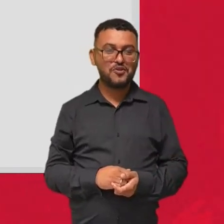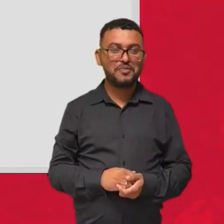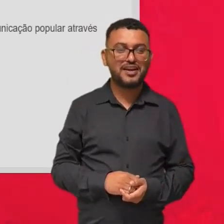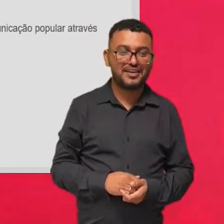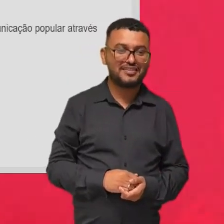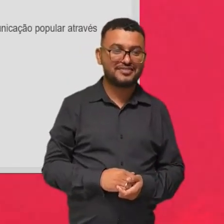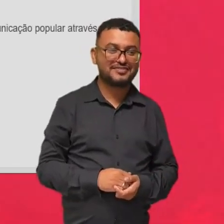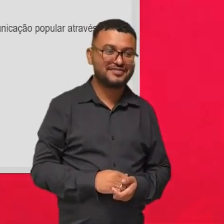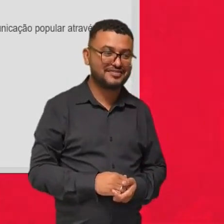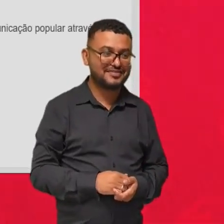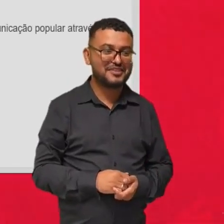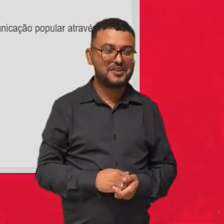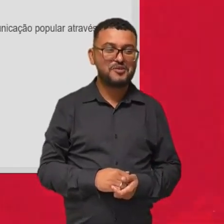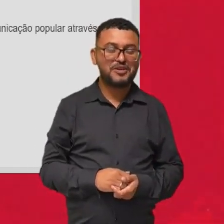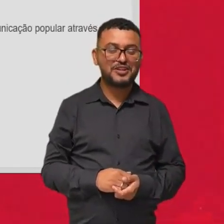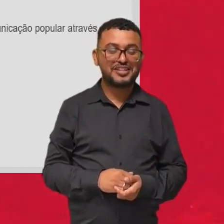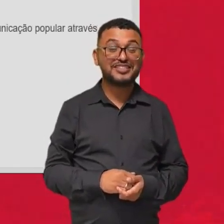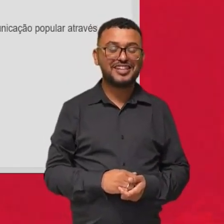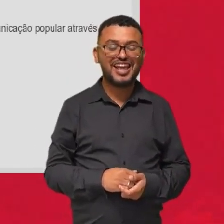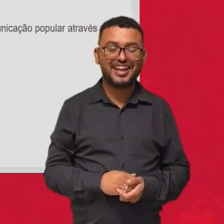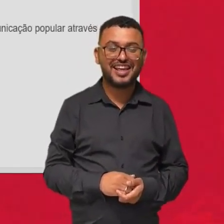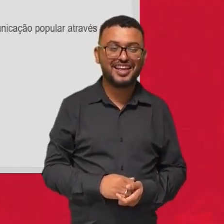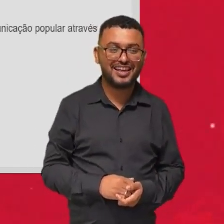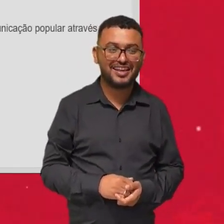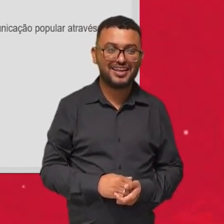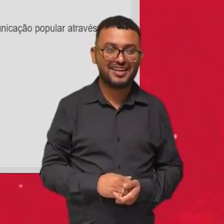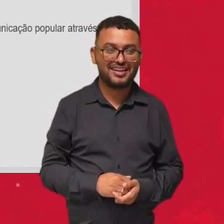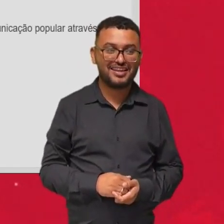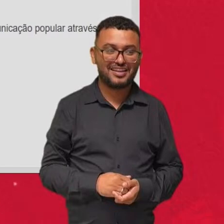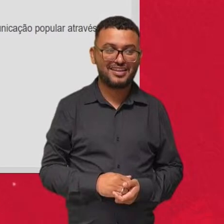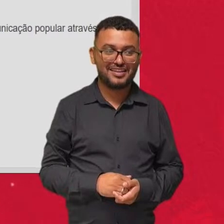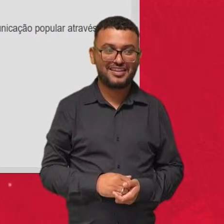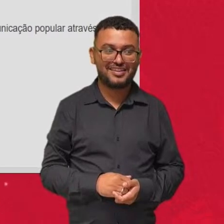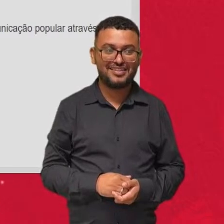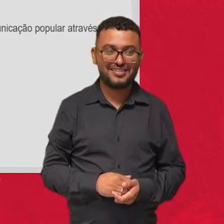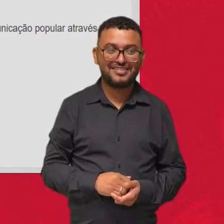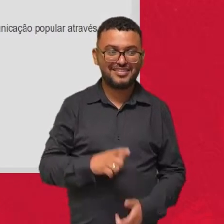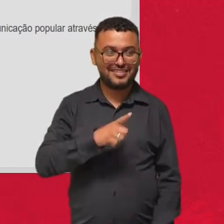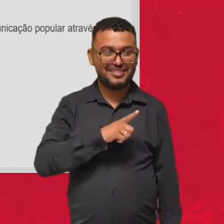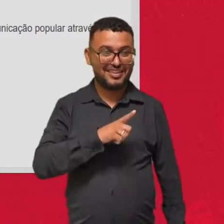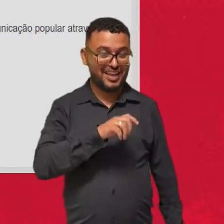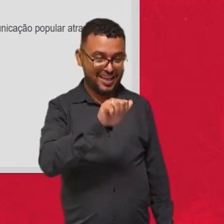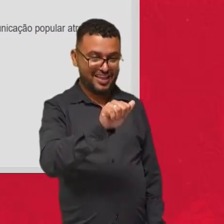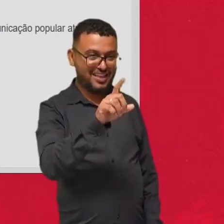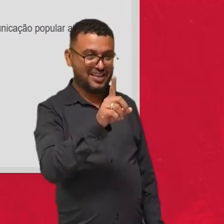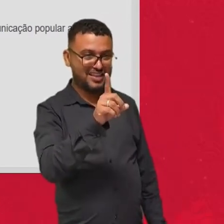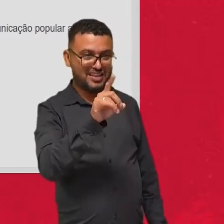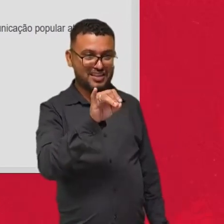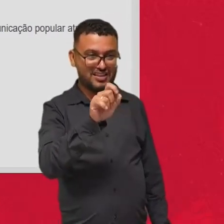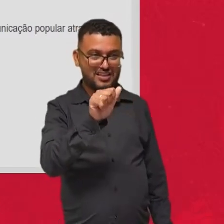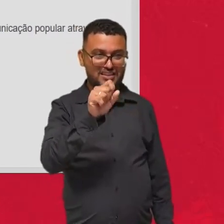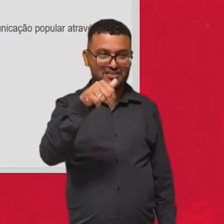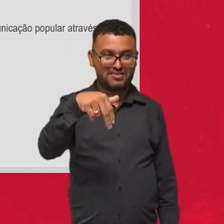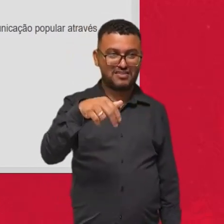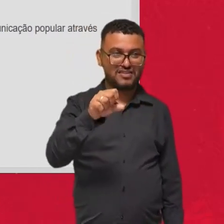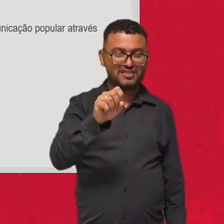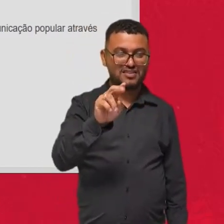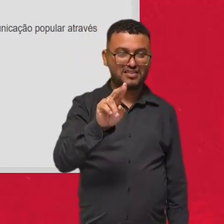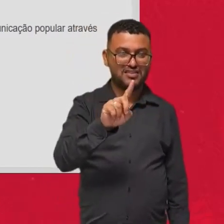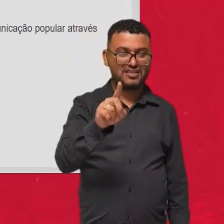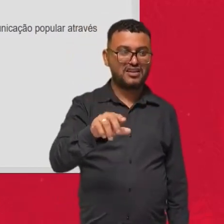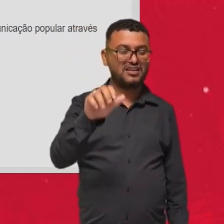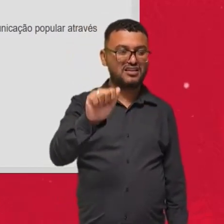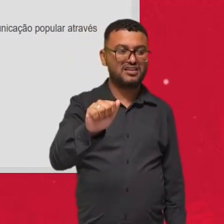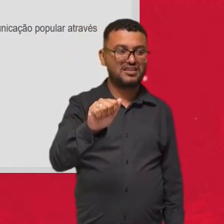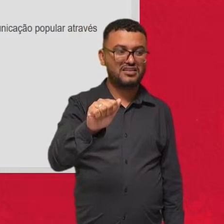Vamos lá. Adilson Souza, de Itapecuru, Mirim, Maranhão. Os desafios da comunicação